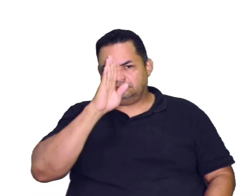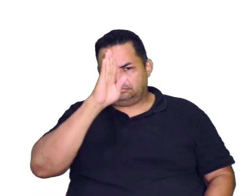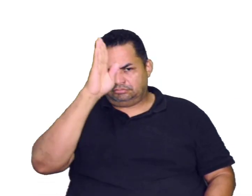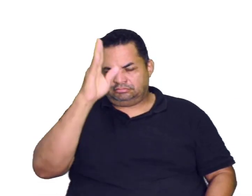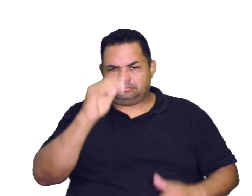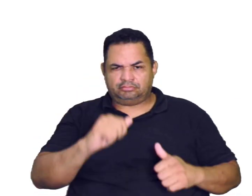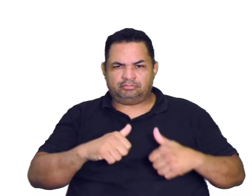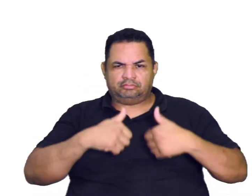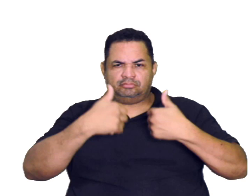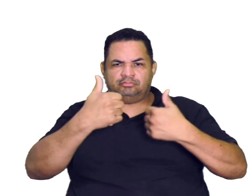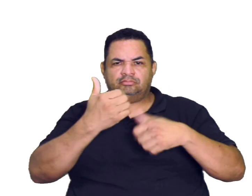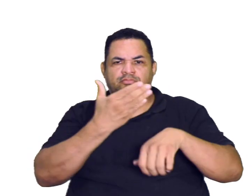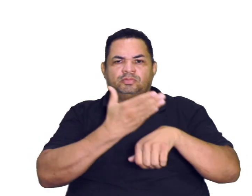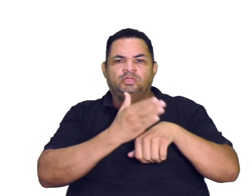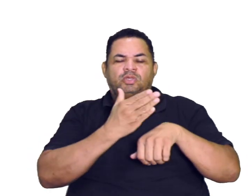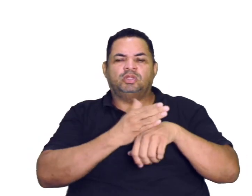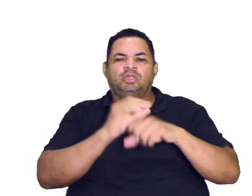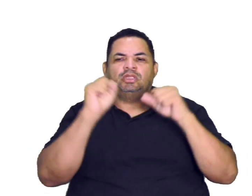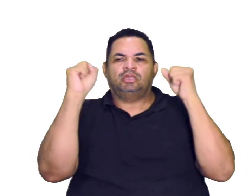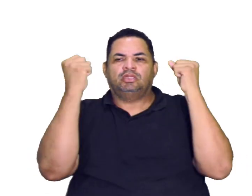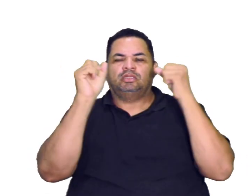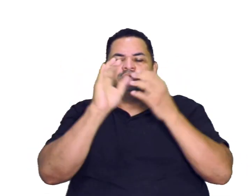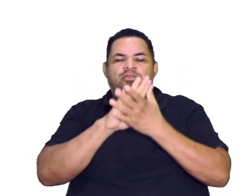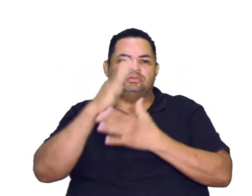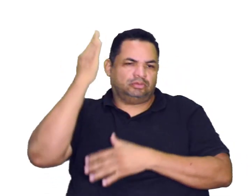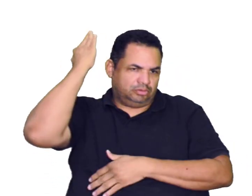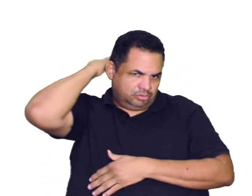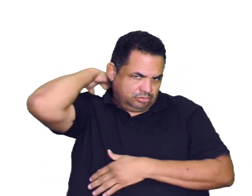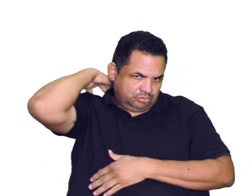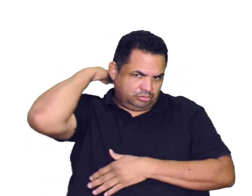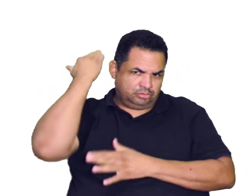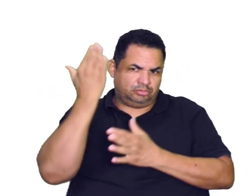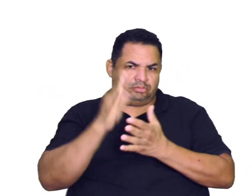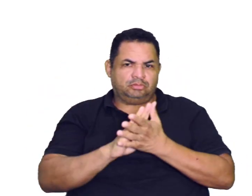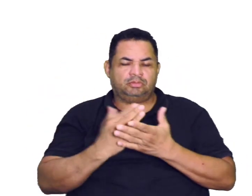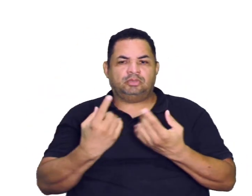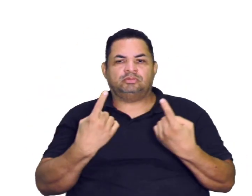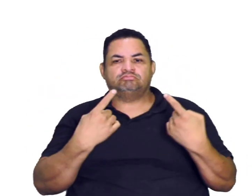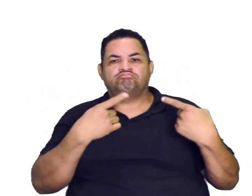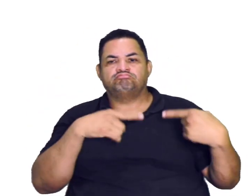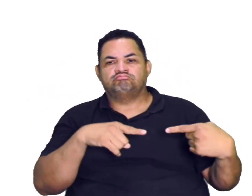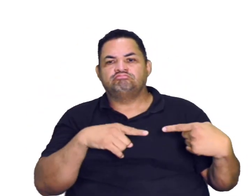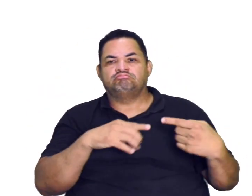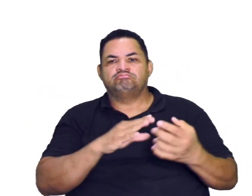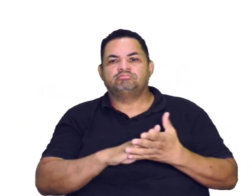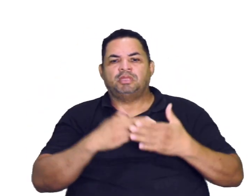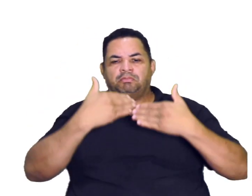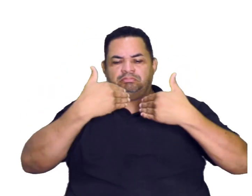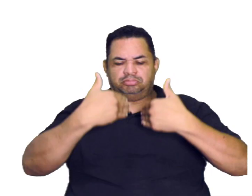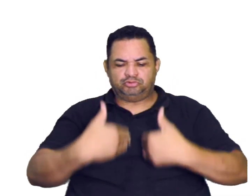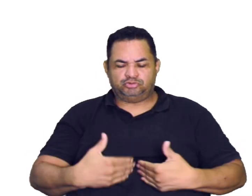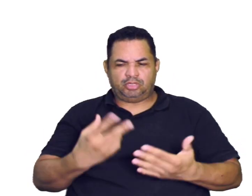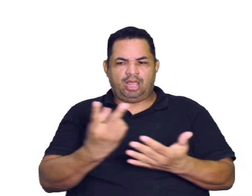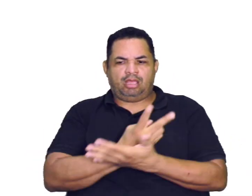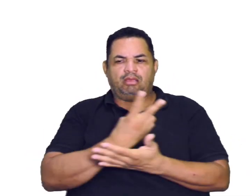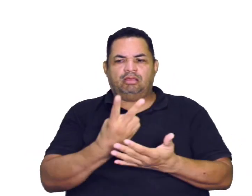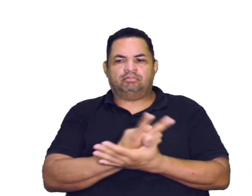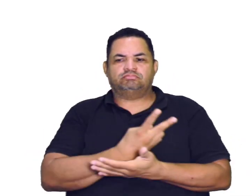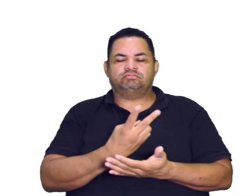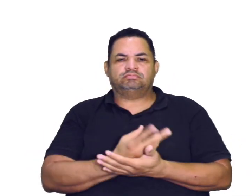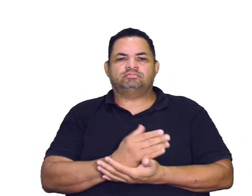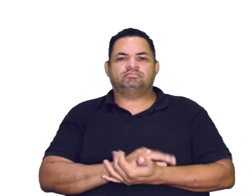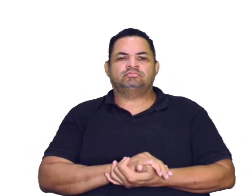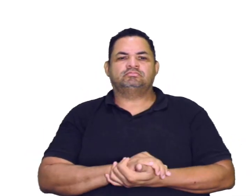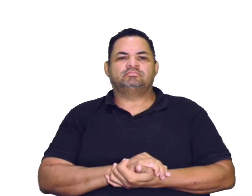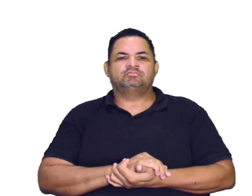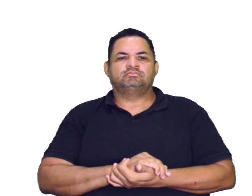principais benefícios do exercício para a coluna vertebral tá ligado ao quê? Ao combate à má postura, né? Eu